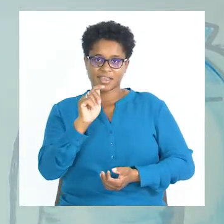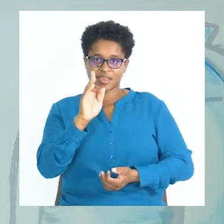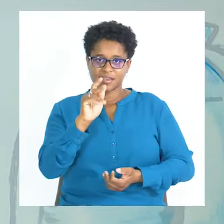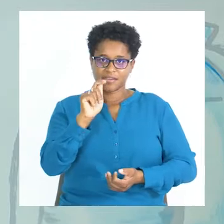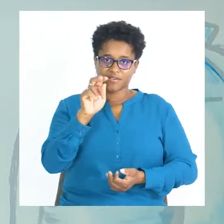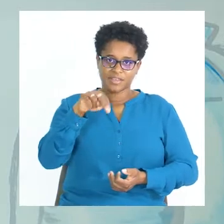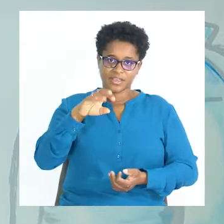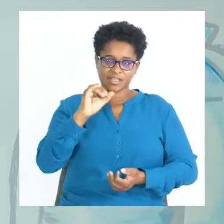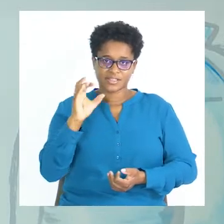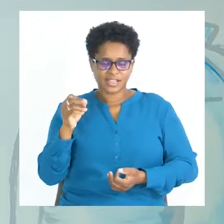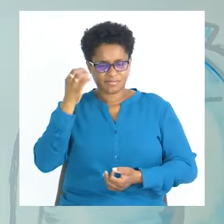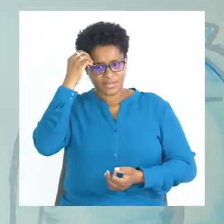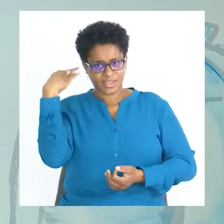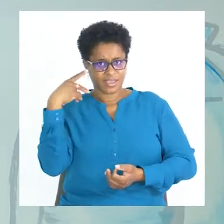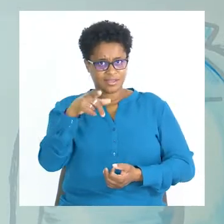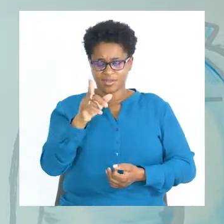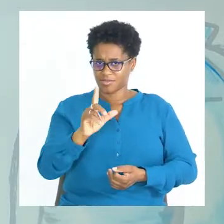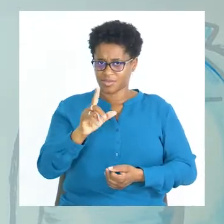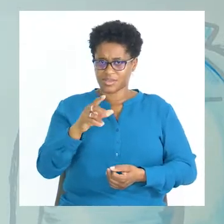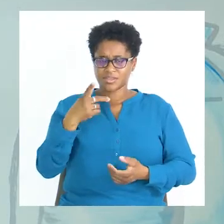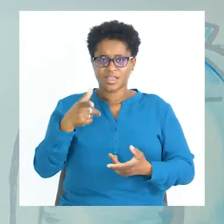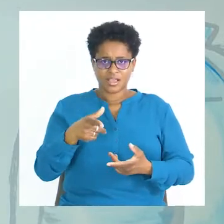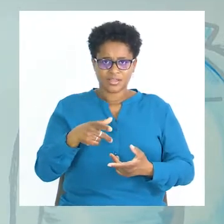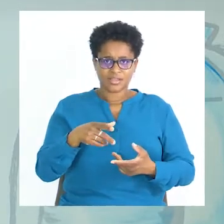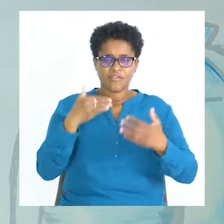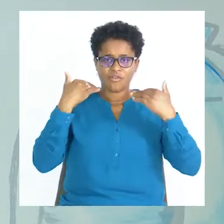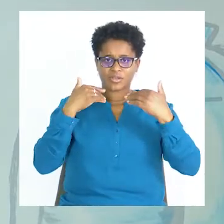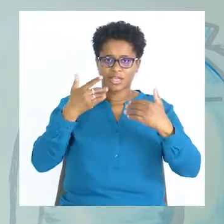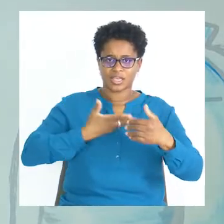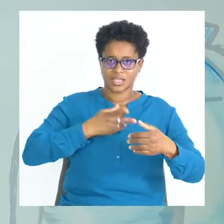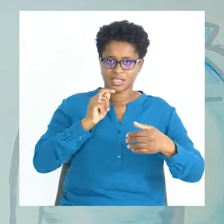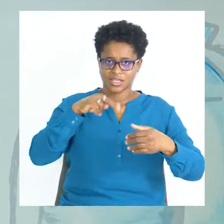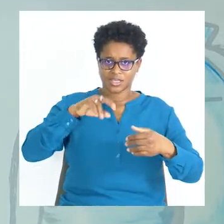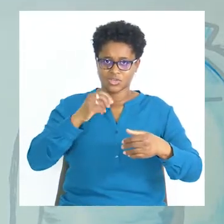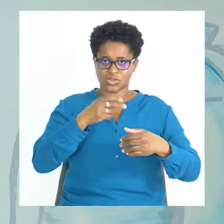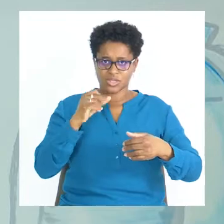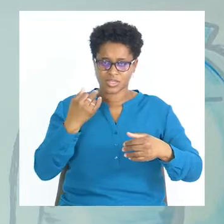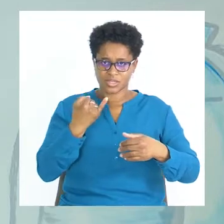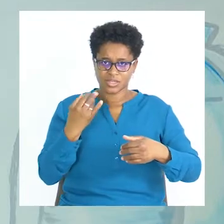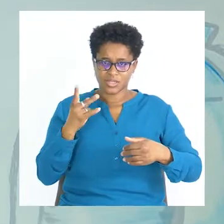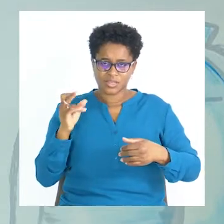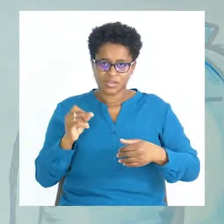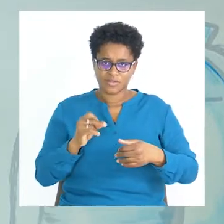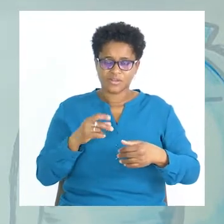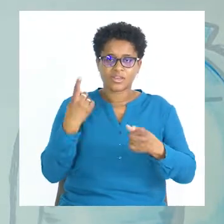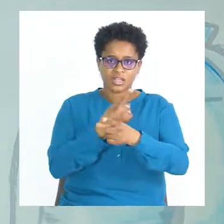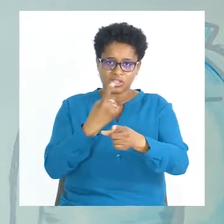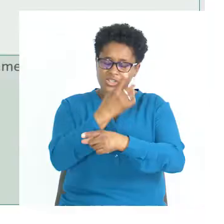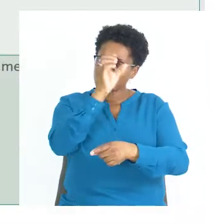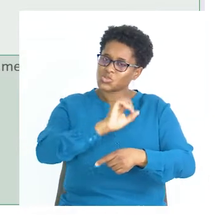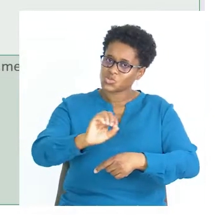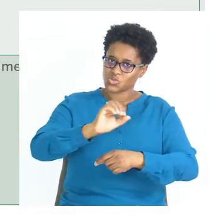referencial. Não te esqueças que focalize na informação. Está aqui denotativo ou também donativo, dá igual. As suas